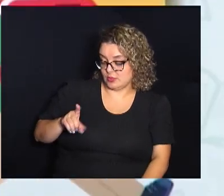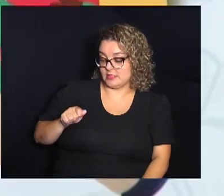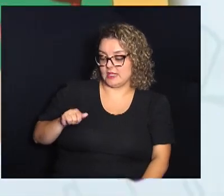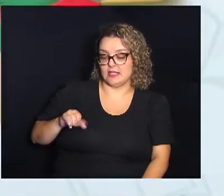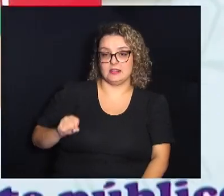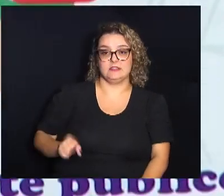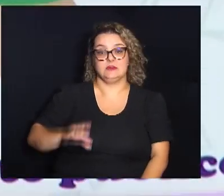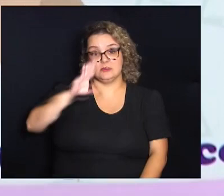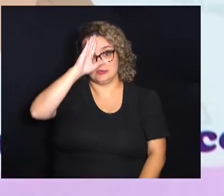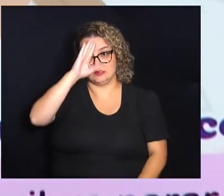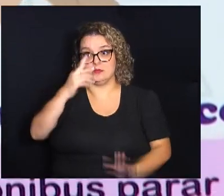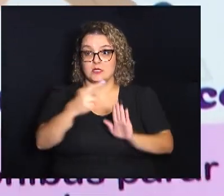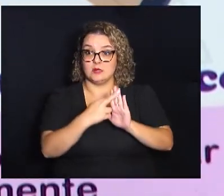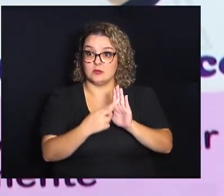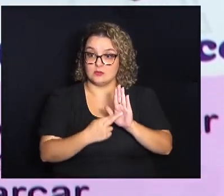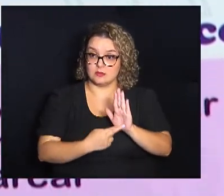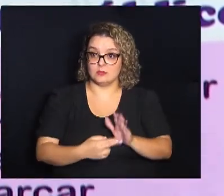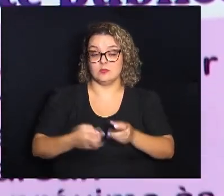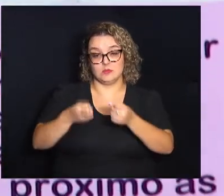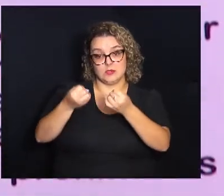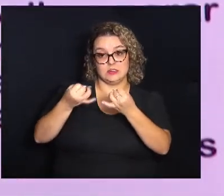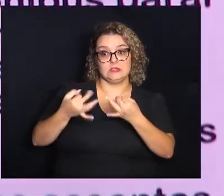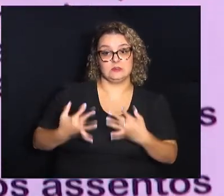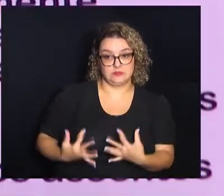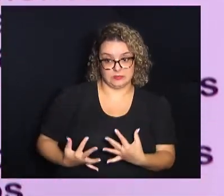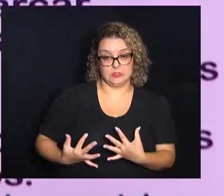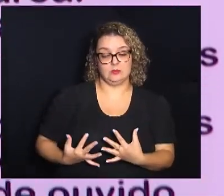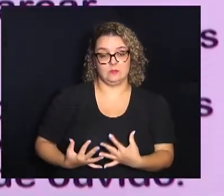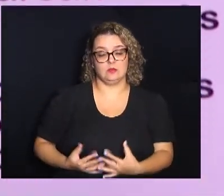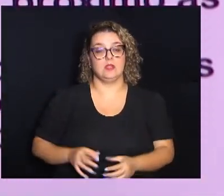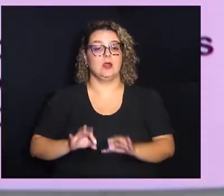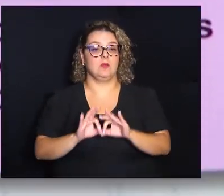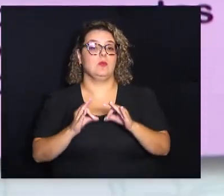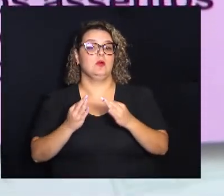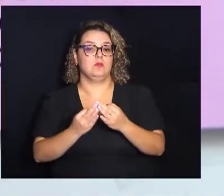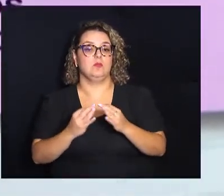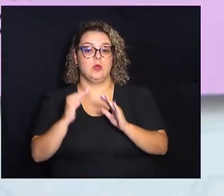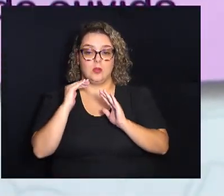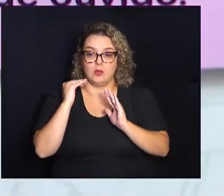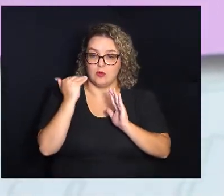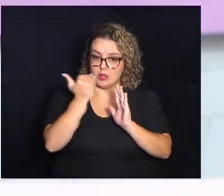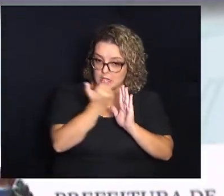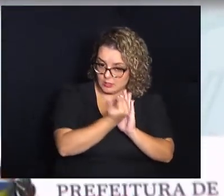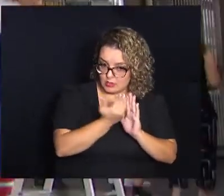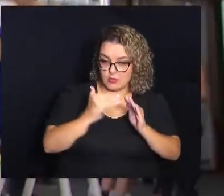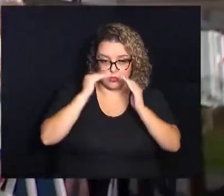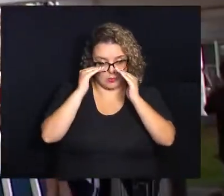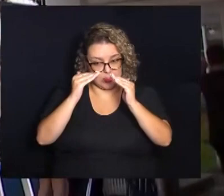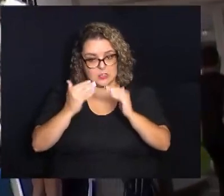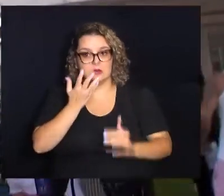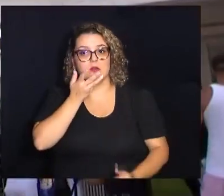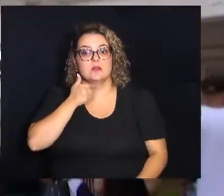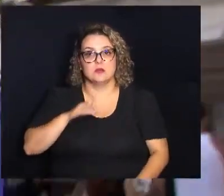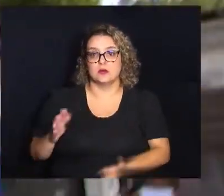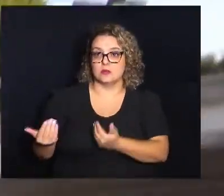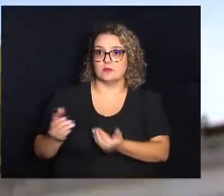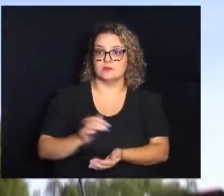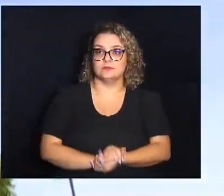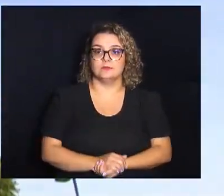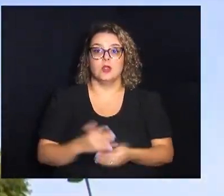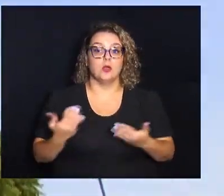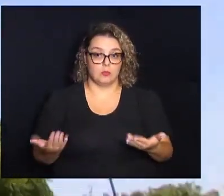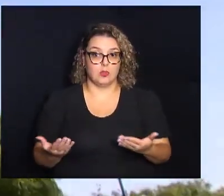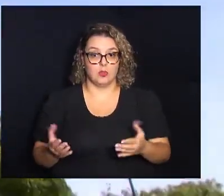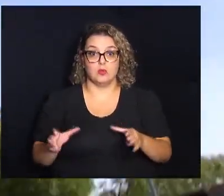principais regras, né, as principais orientações para que as famílias sigam com suas crianças e jovens. Bom, o grupo